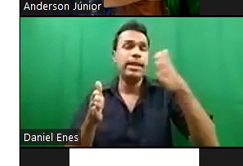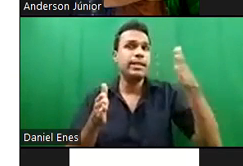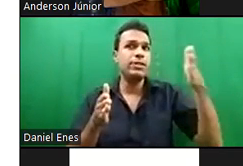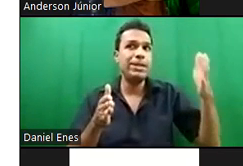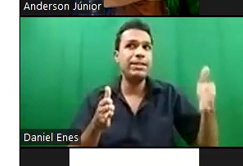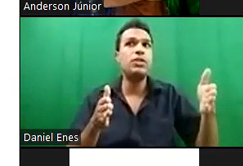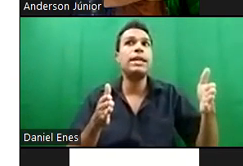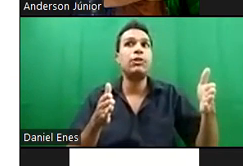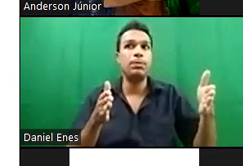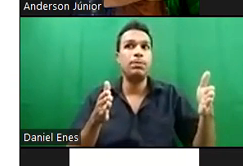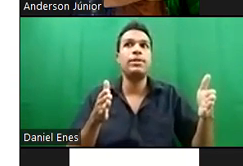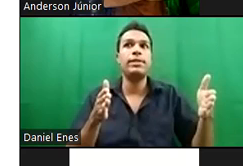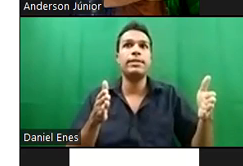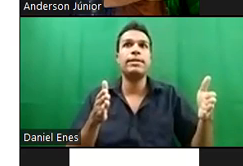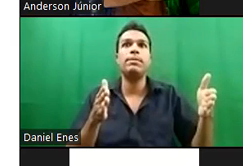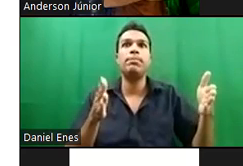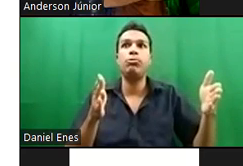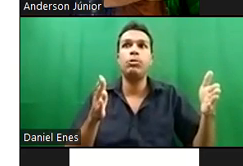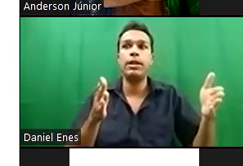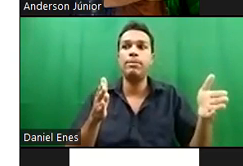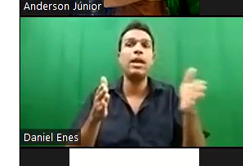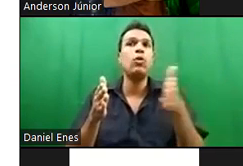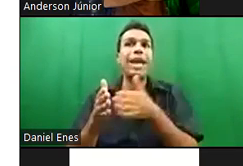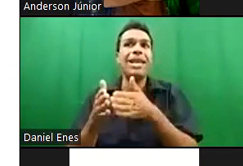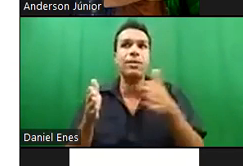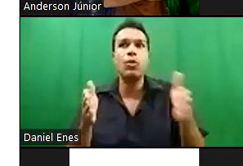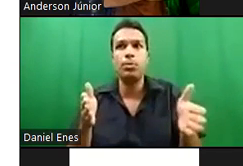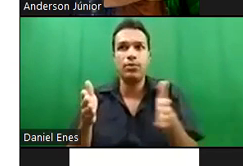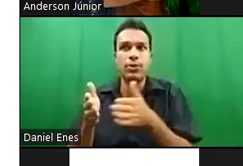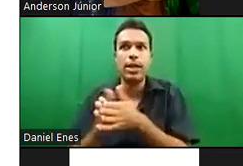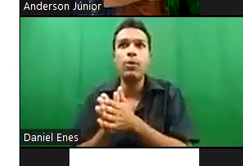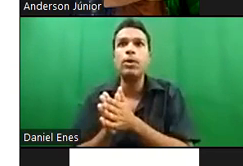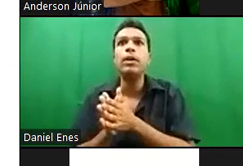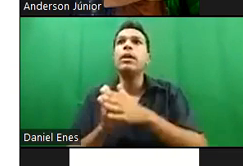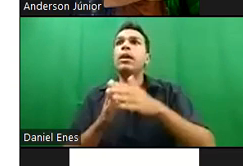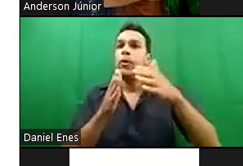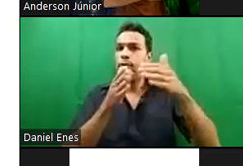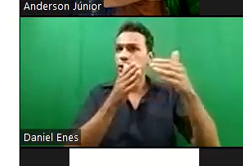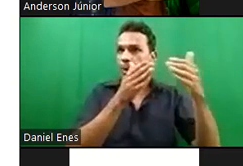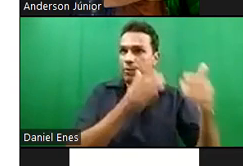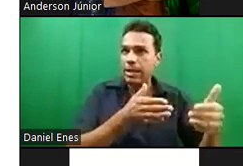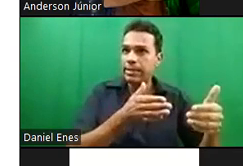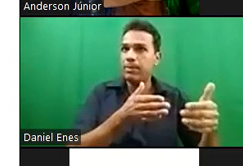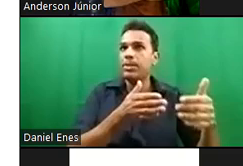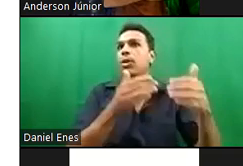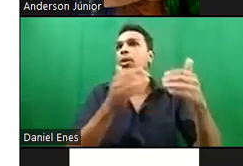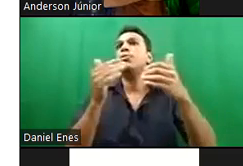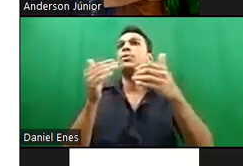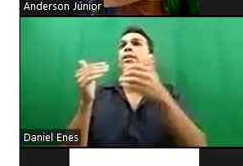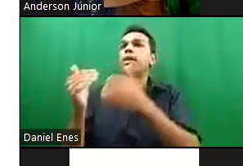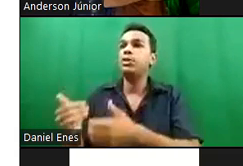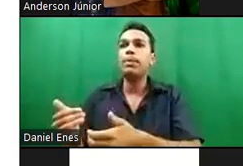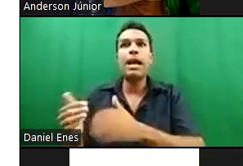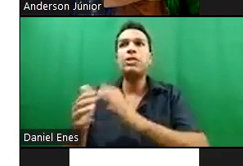e recebi certificados de proficiência que, por lei, me reconhecem como profissional. Eu fiz prova, exames